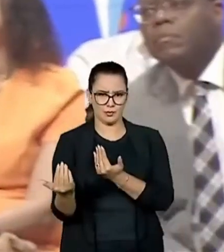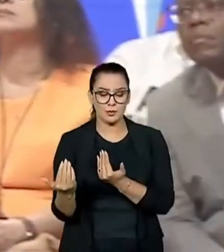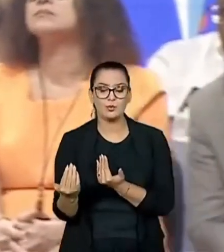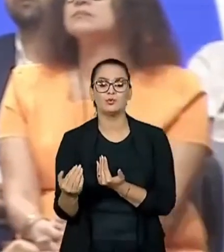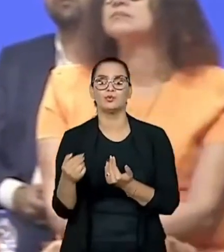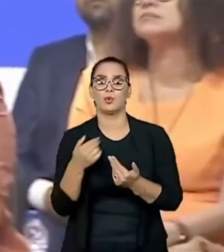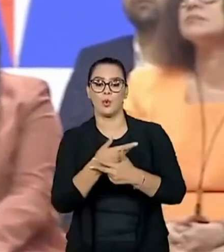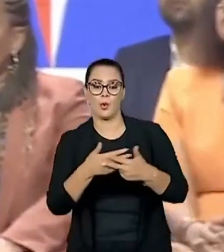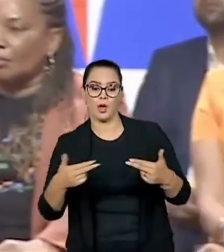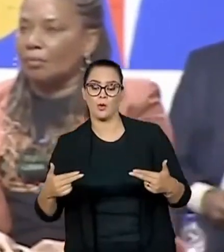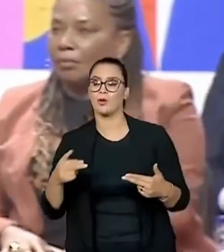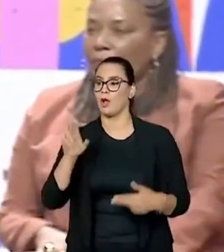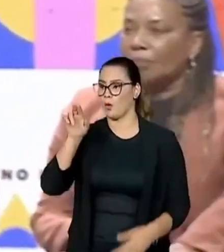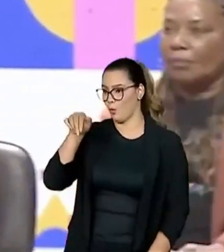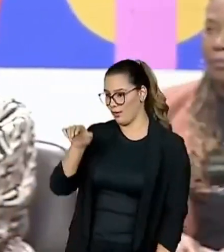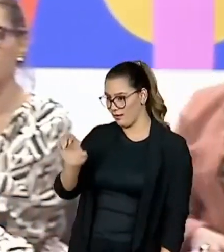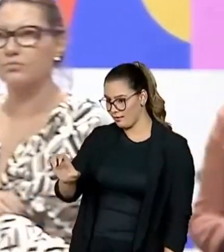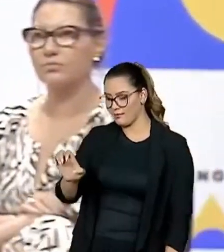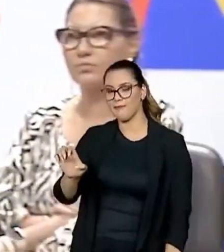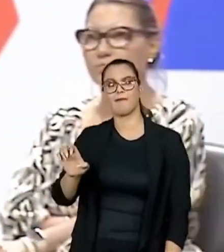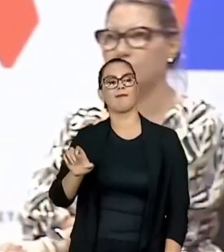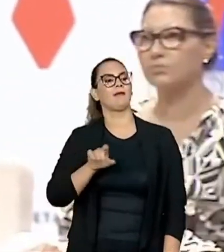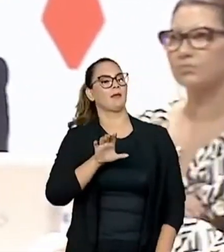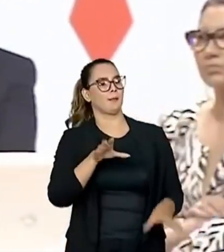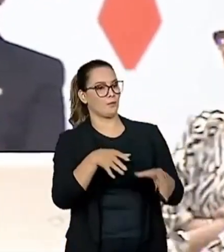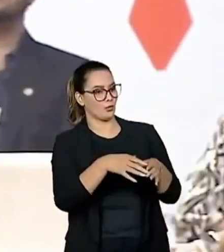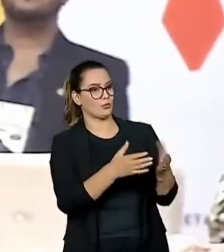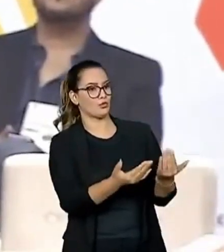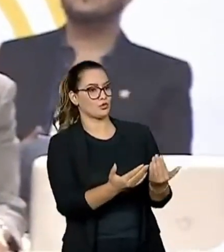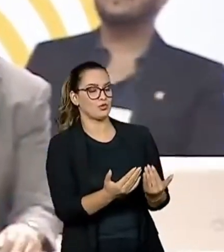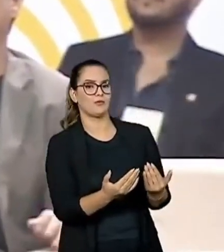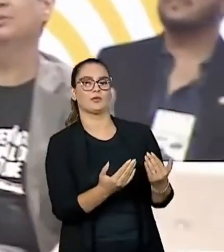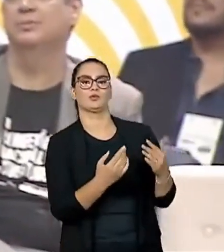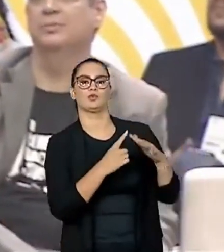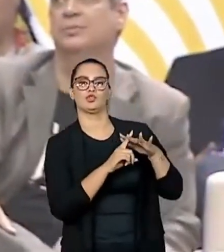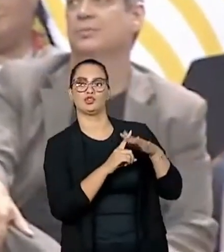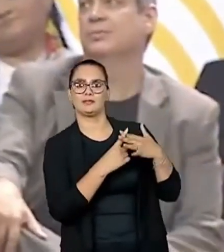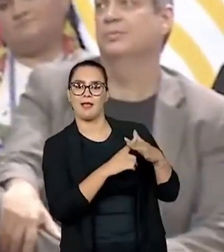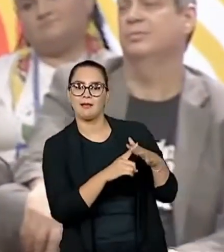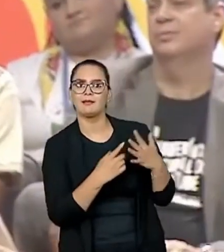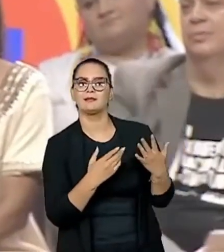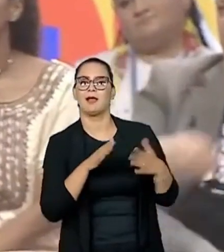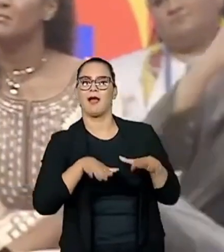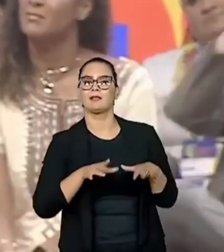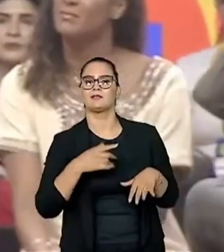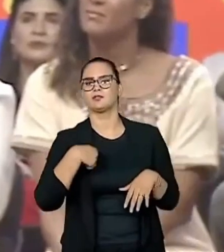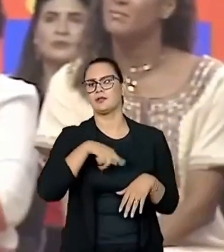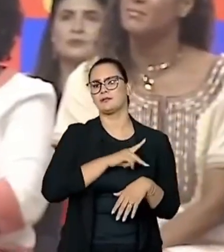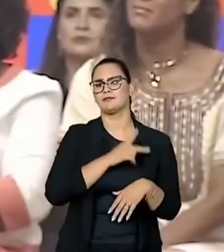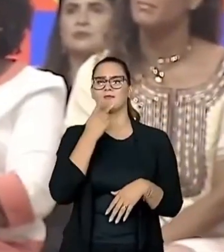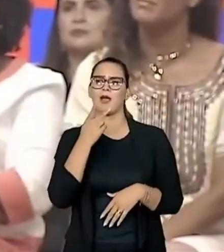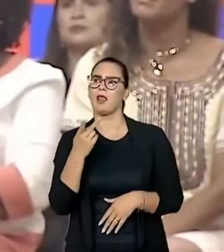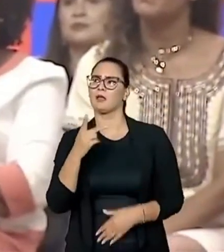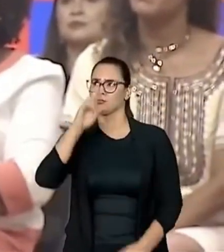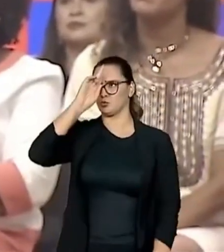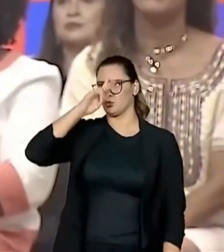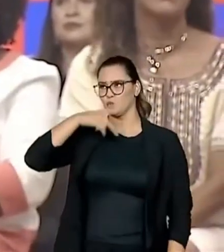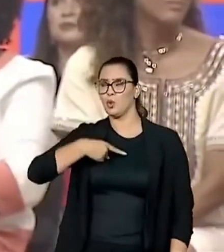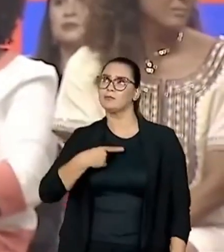é uma coisa para a UNE, é uma coisa para a juventude socialista. Muitas vezes nós falamos conosco